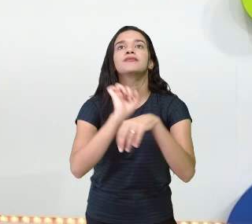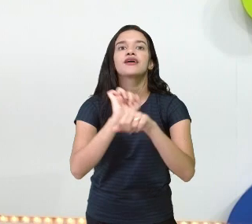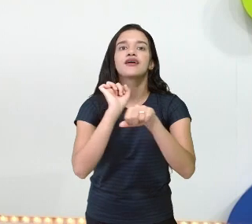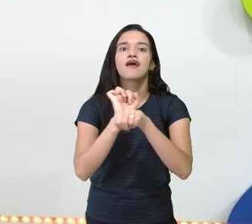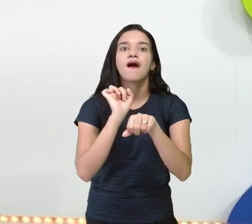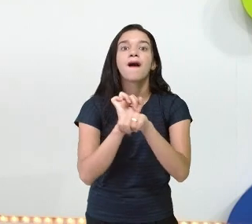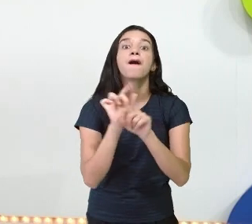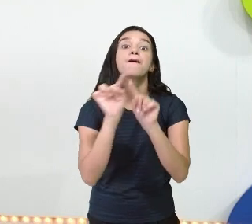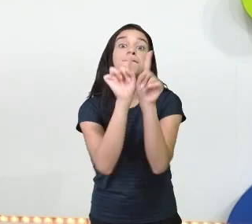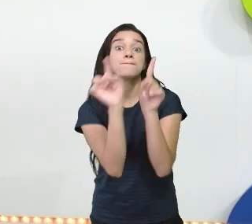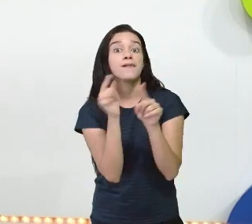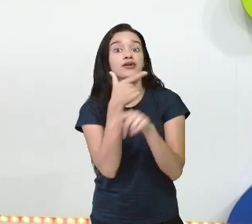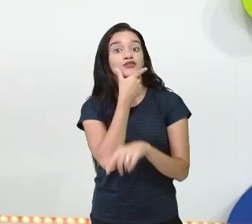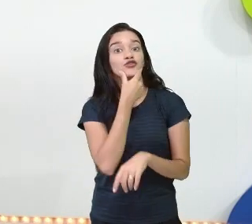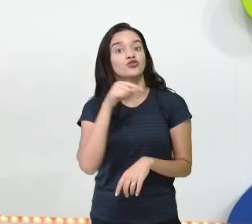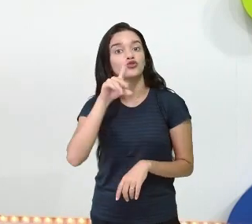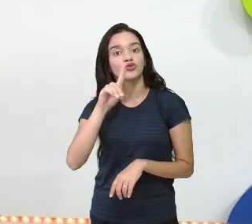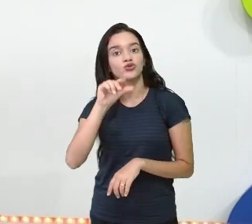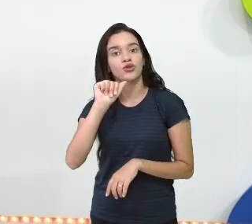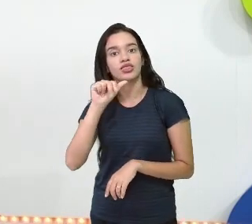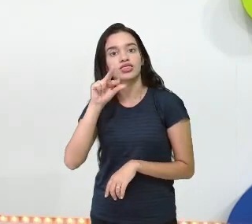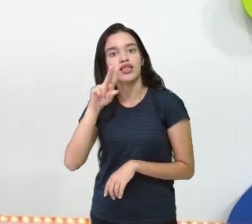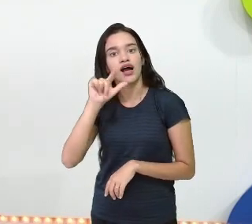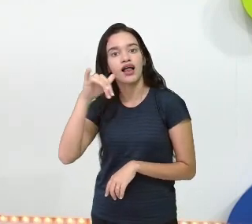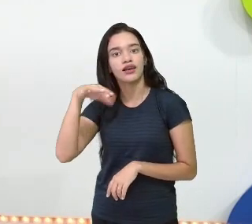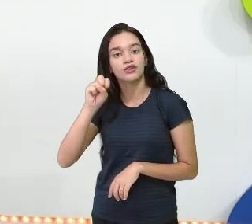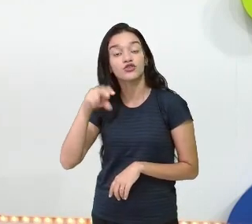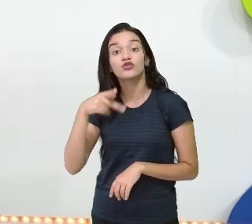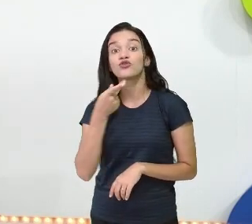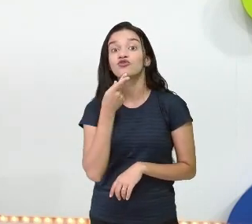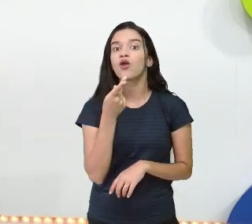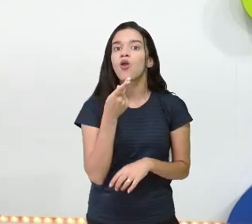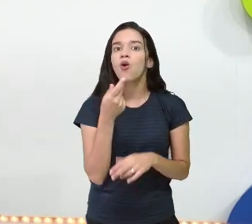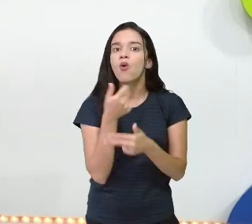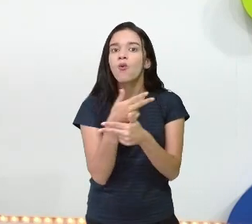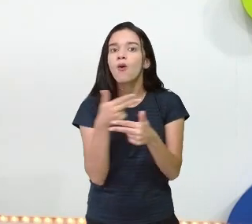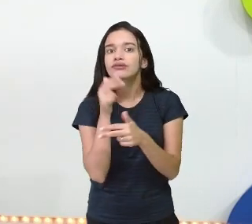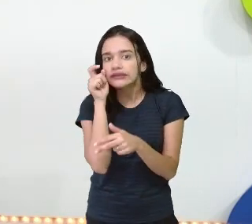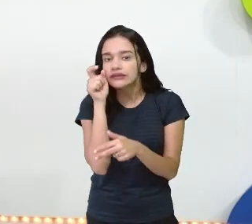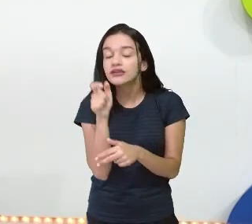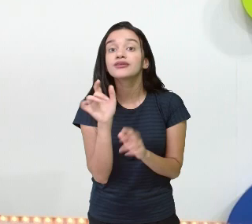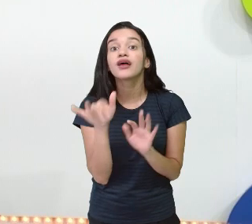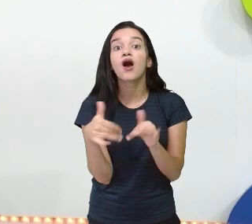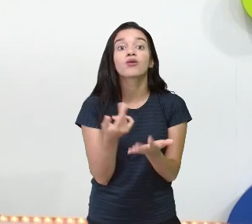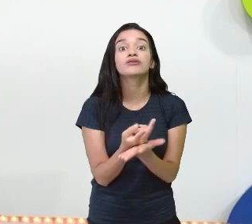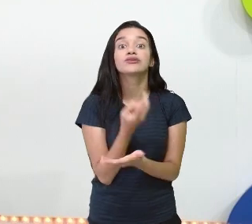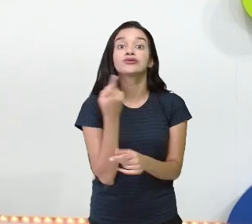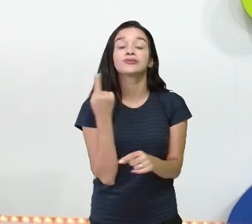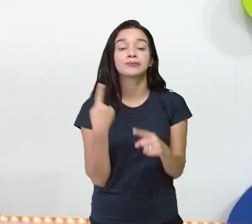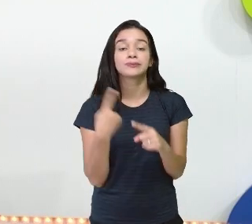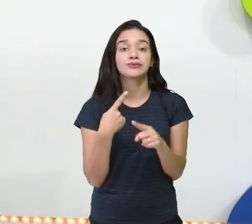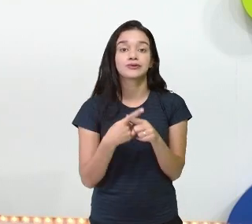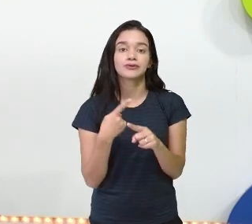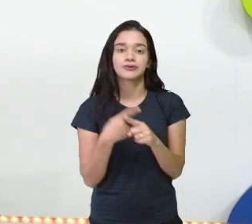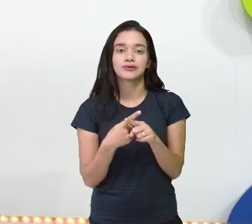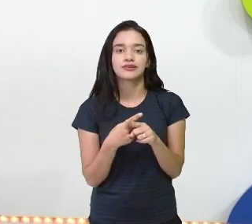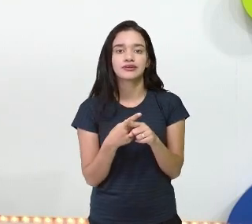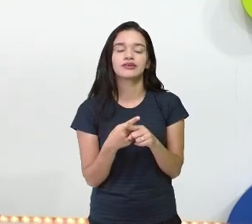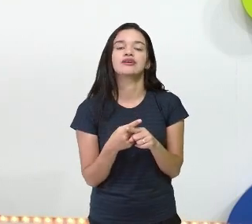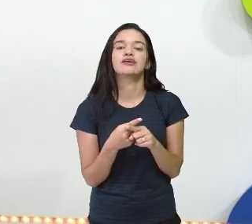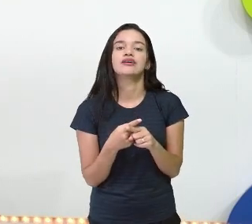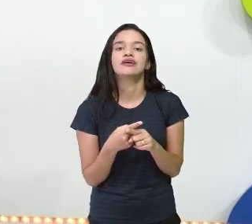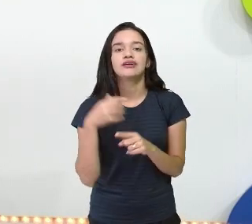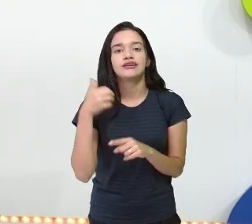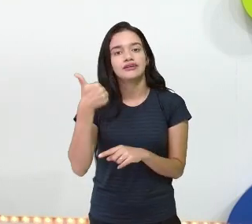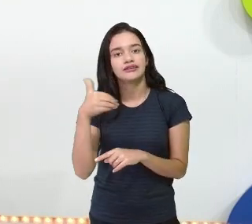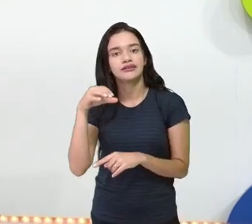o Darlison, ele disse uma coisa bem interessante aqui. Ele disse, e aí? É, isso aconteceu porque 100